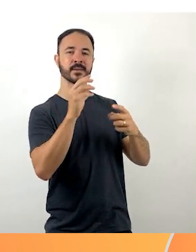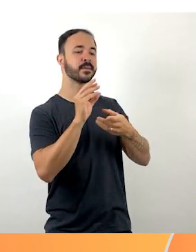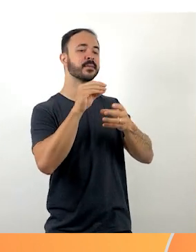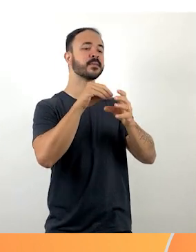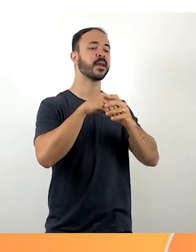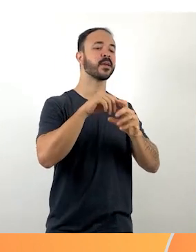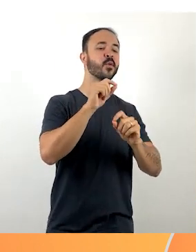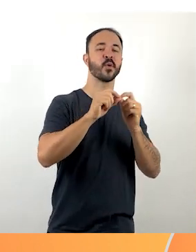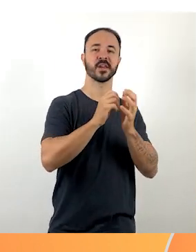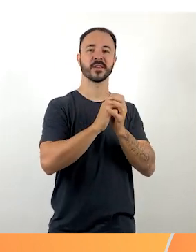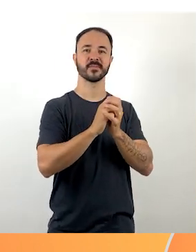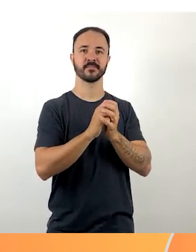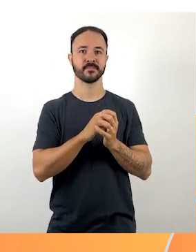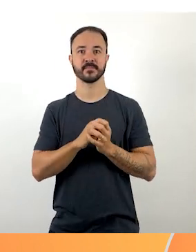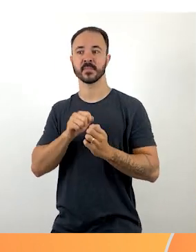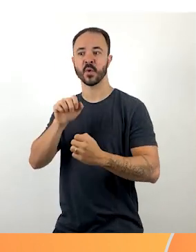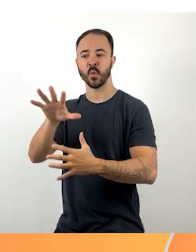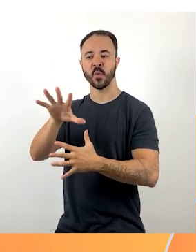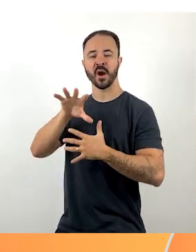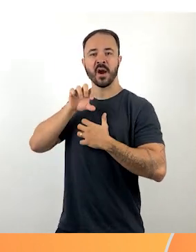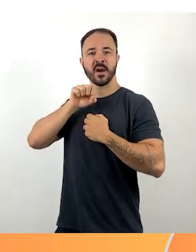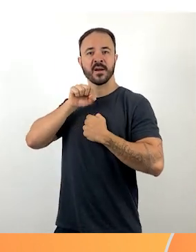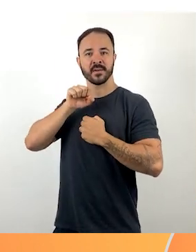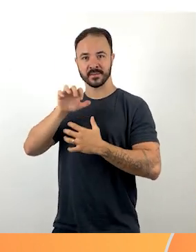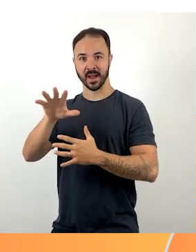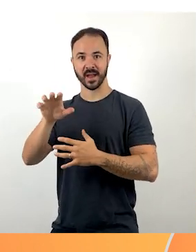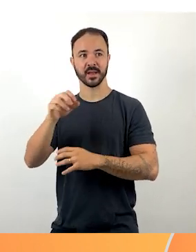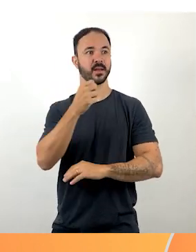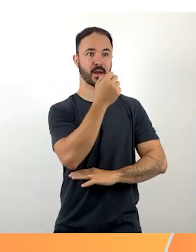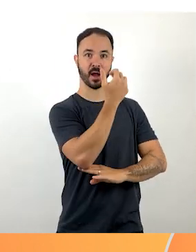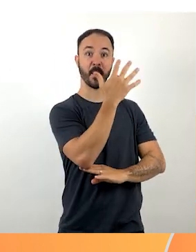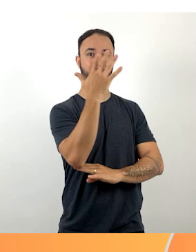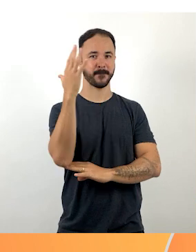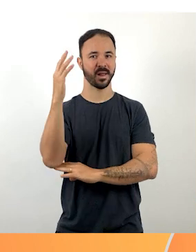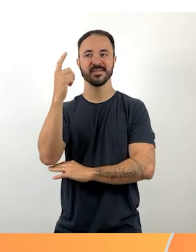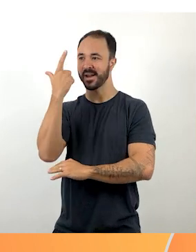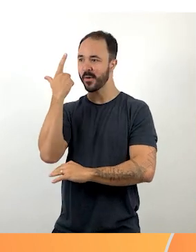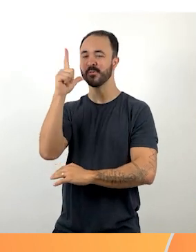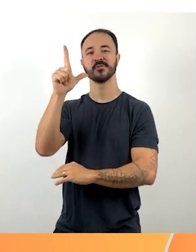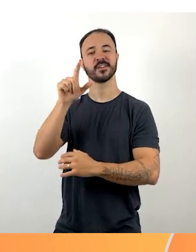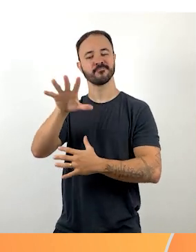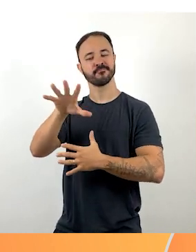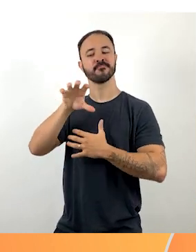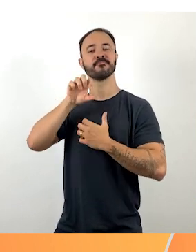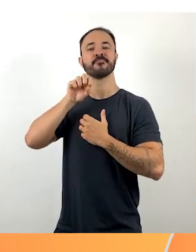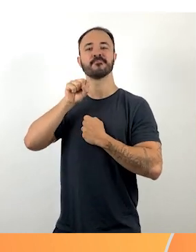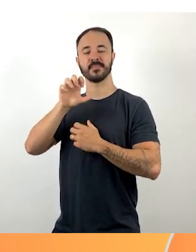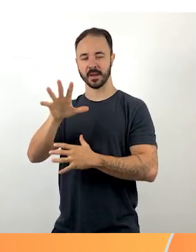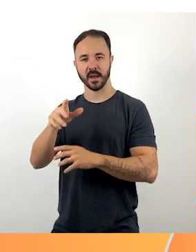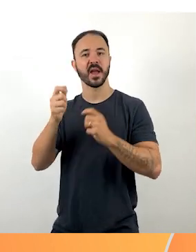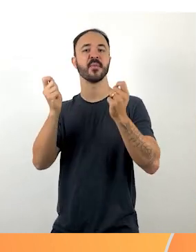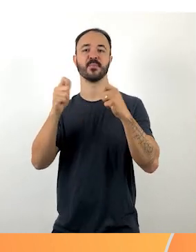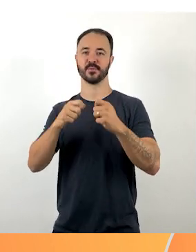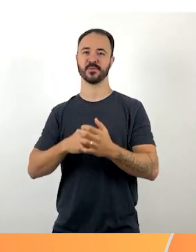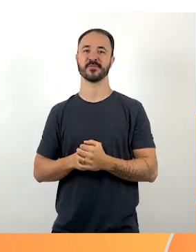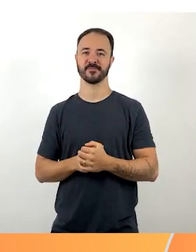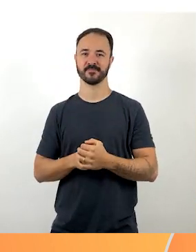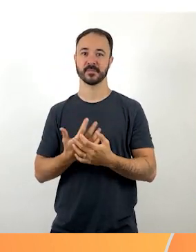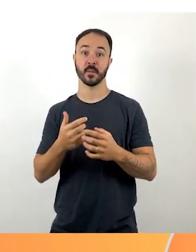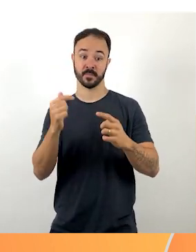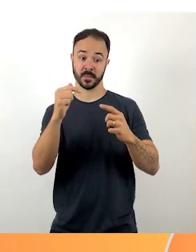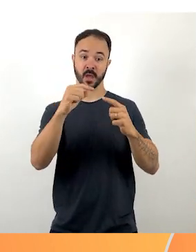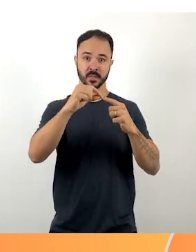trocas gasosas, então por isso que a planta também realiza a respiração, não só a fotossíntese. Nós temos também na